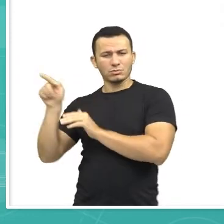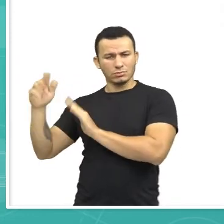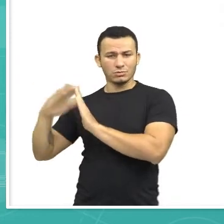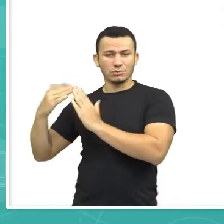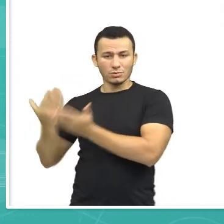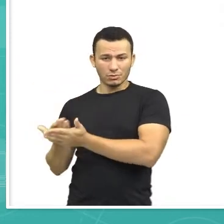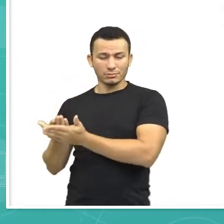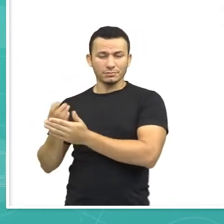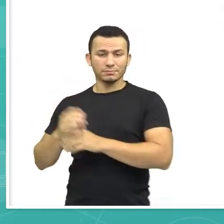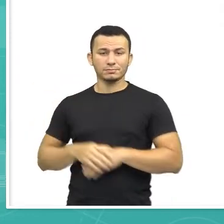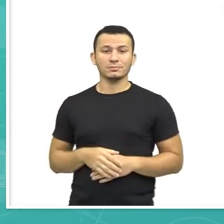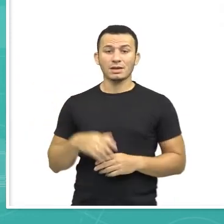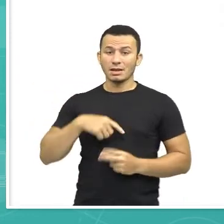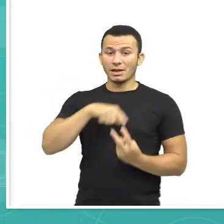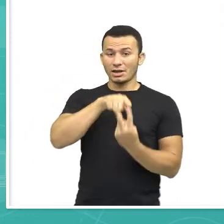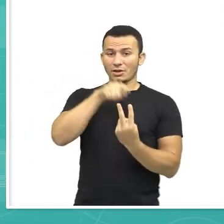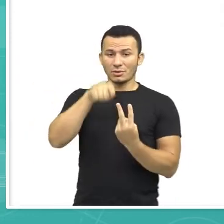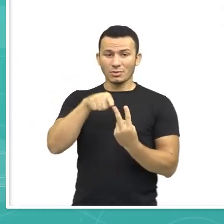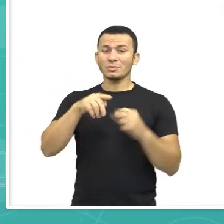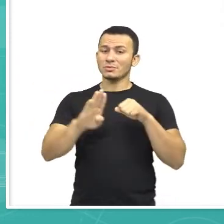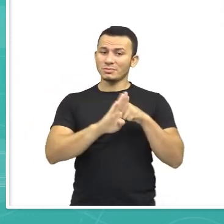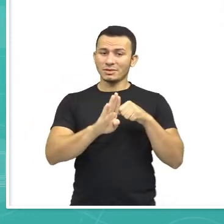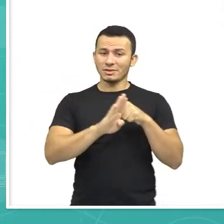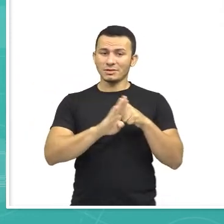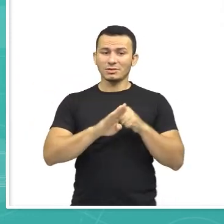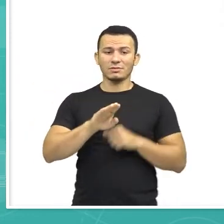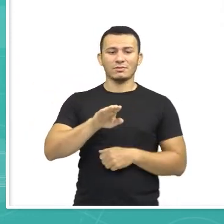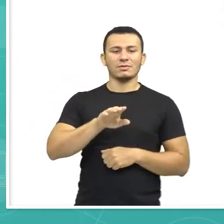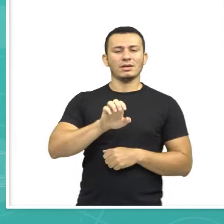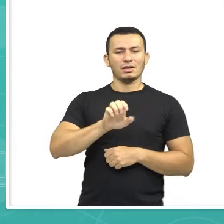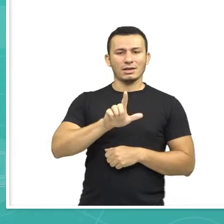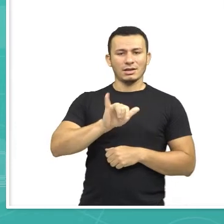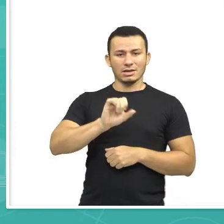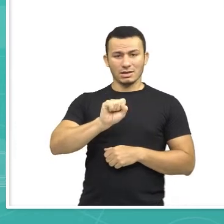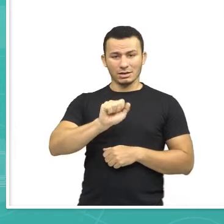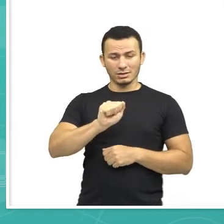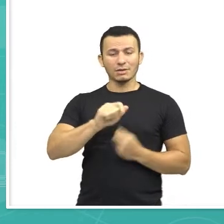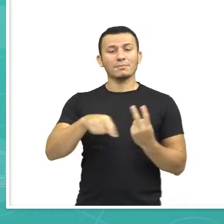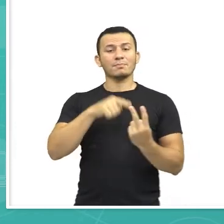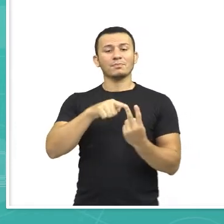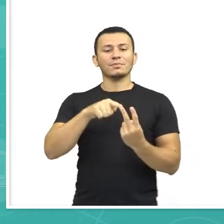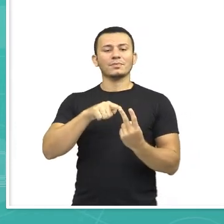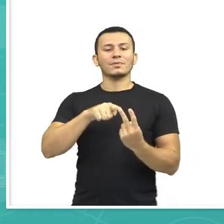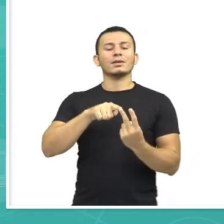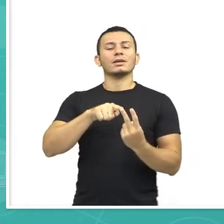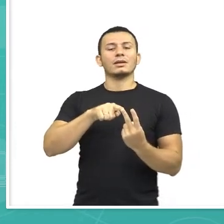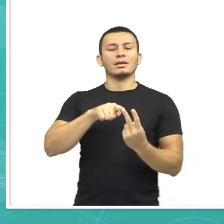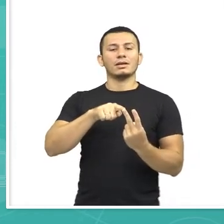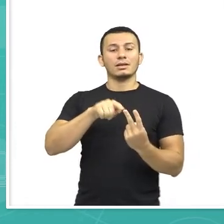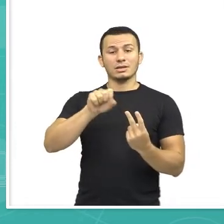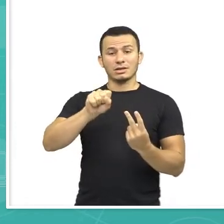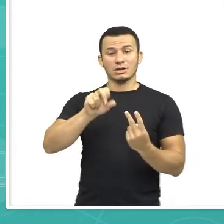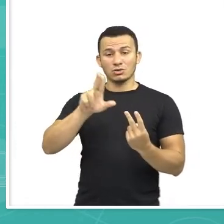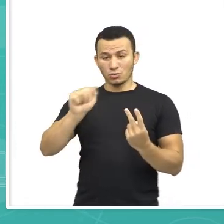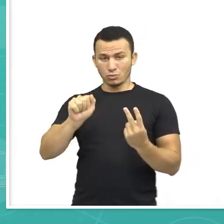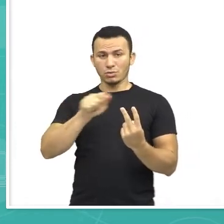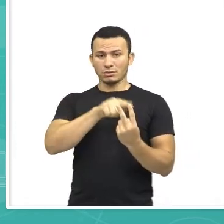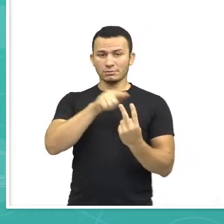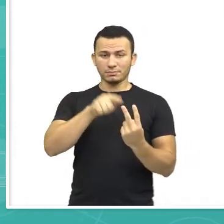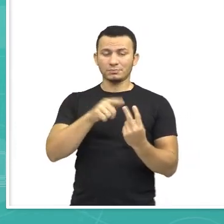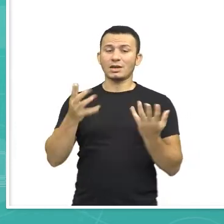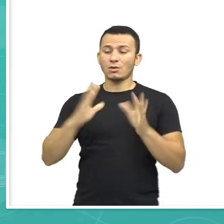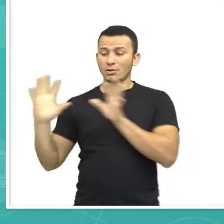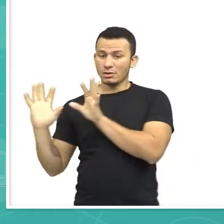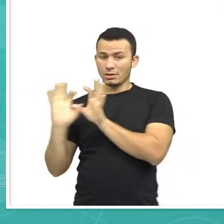irmã. Dois substantivos. Olha aqui. Estudam nessa escola. Aí, nós vamos utilizar aí a coesão.